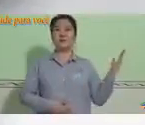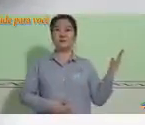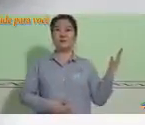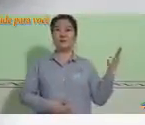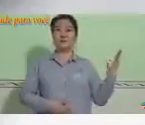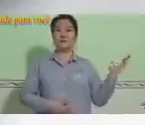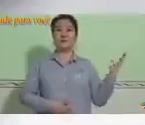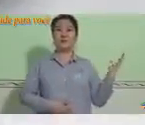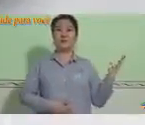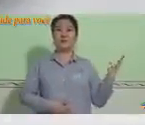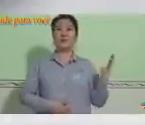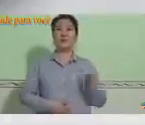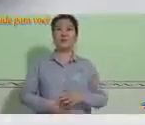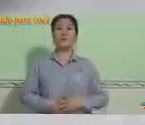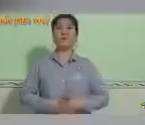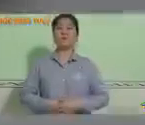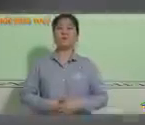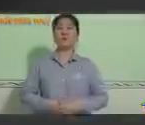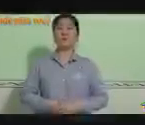é completamente eliminada do corpo.